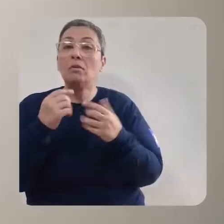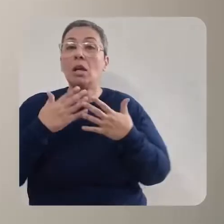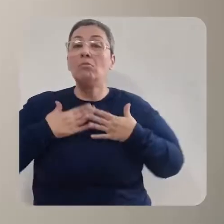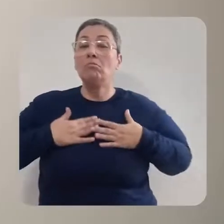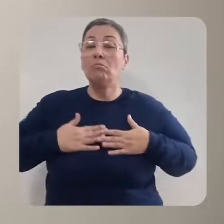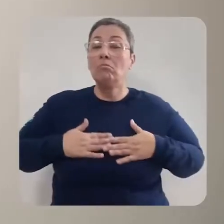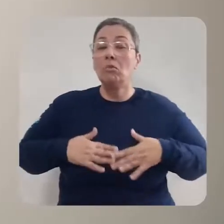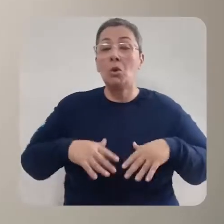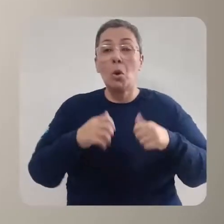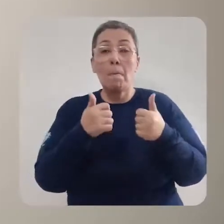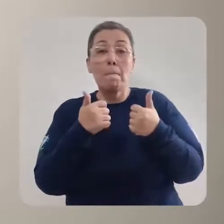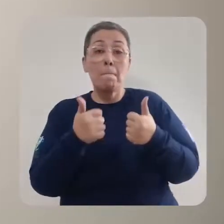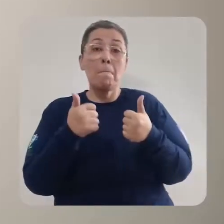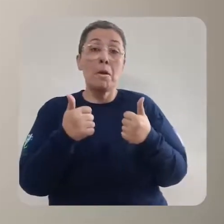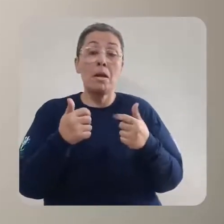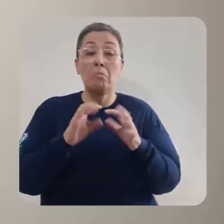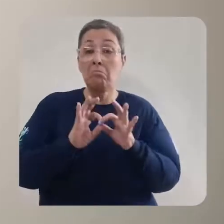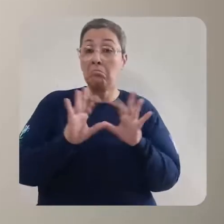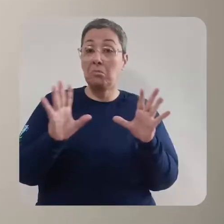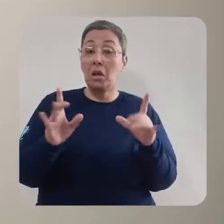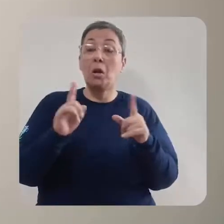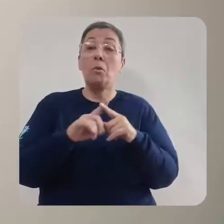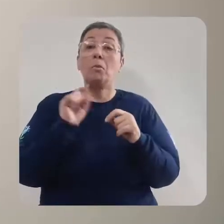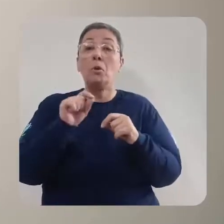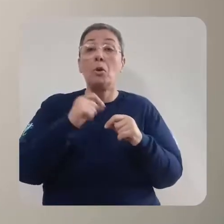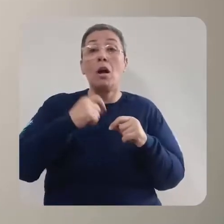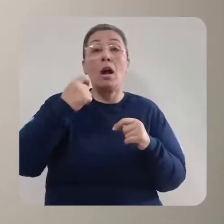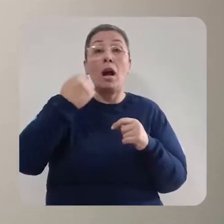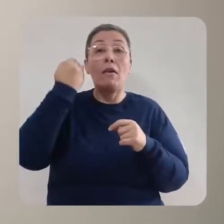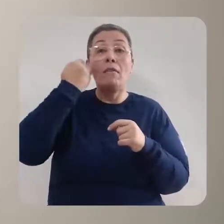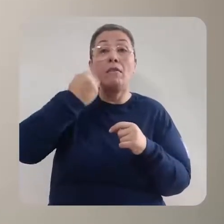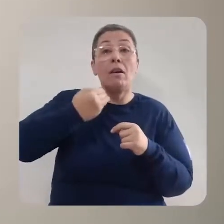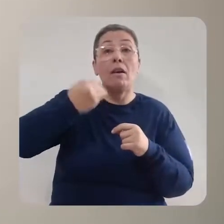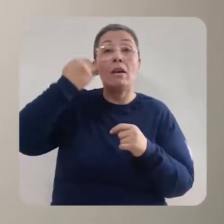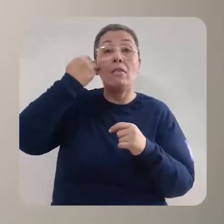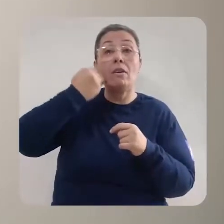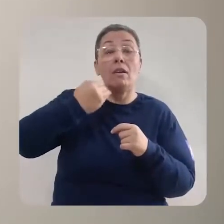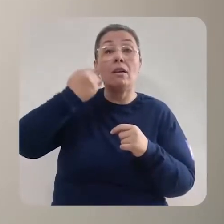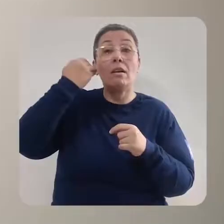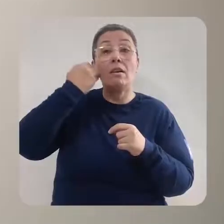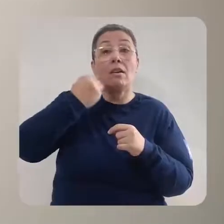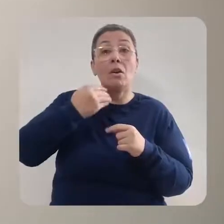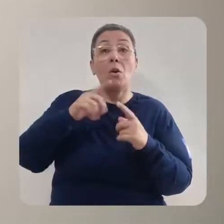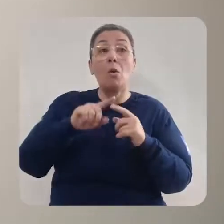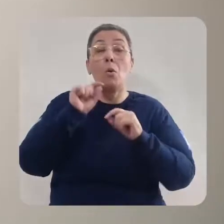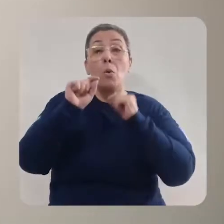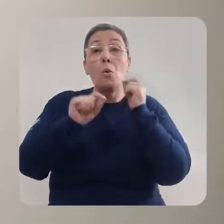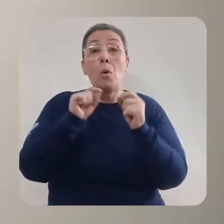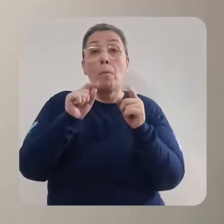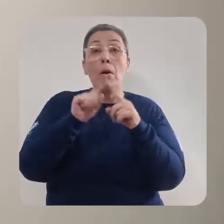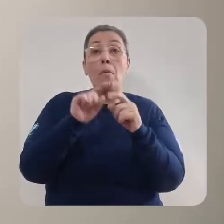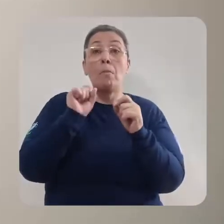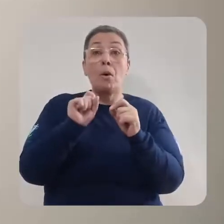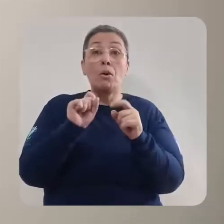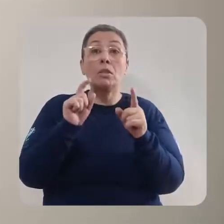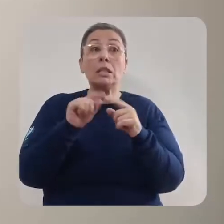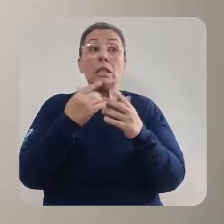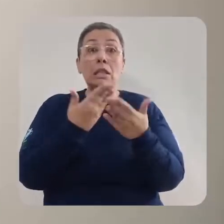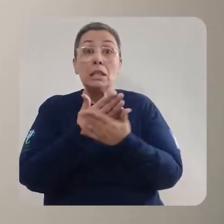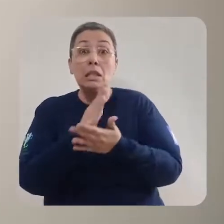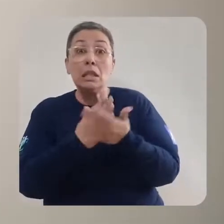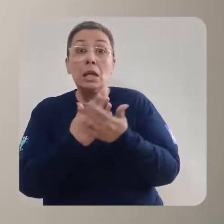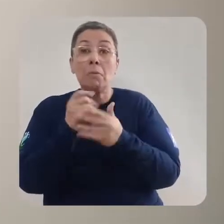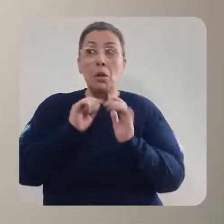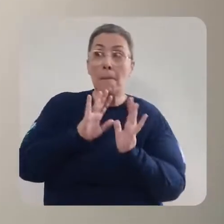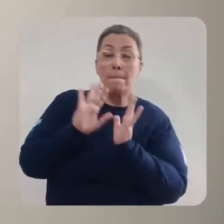está confortável e à vontade, e aí ele passa a navalha no rosto dessa criança. O quanto essa criança poderia estar